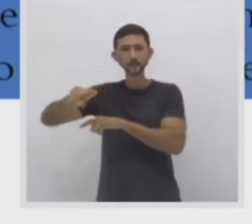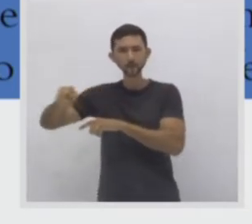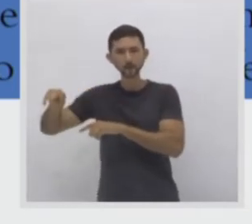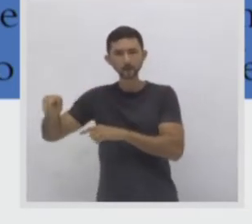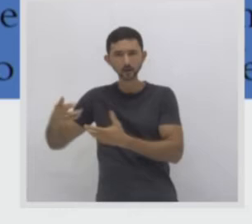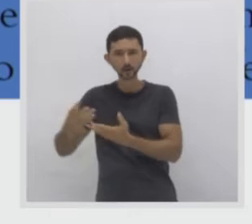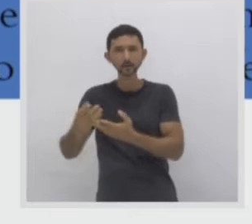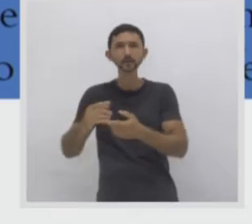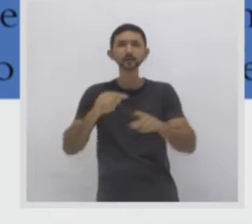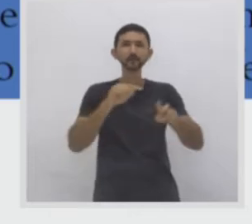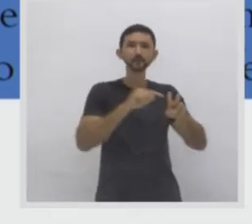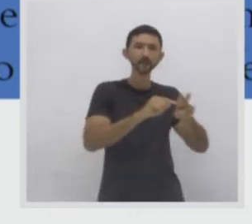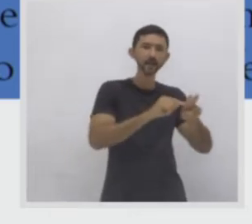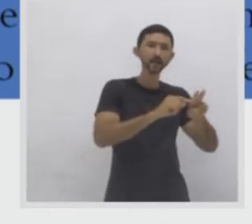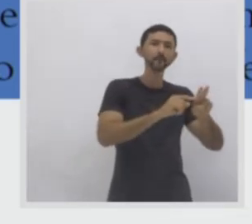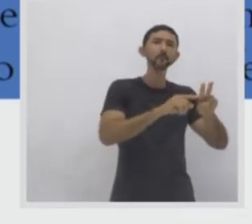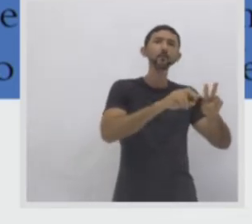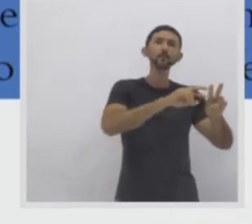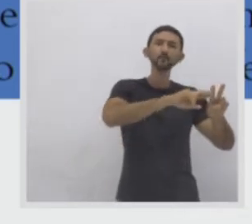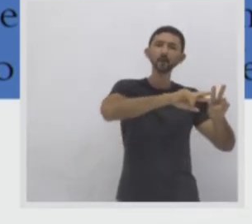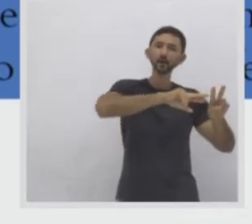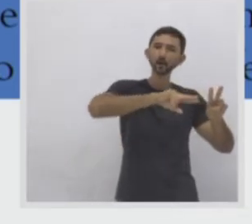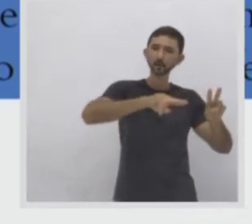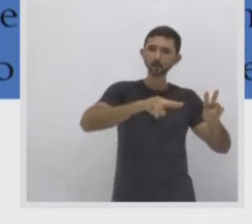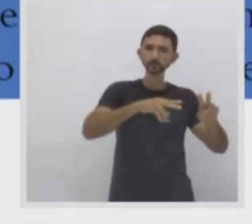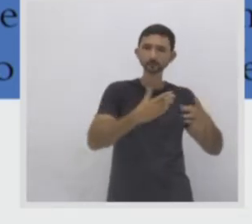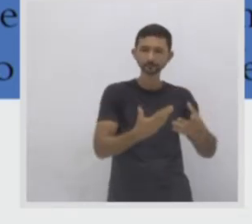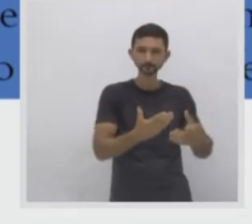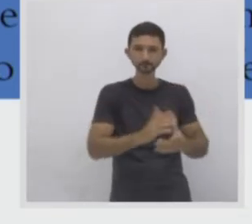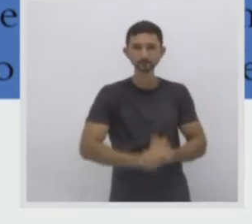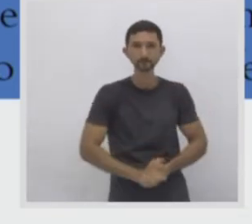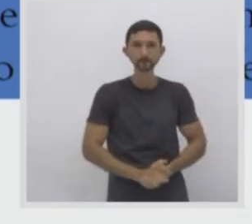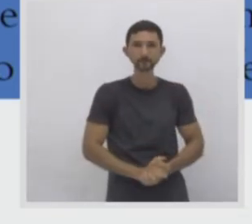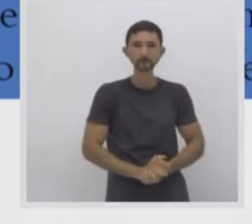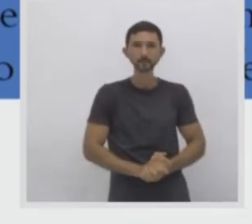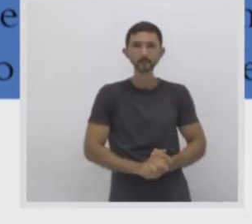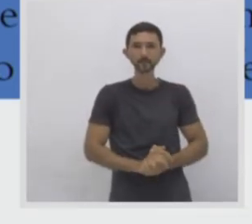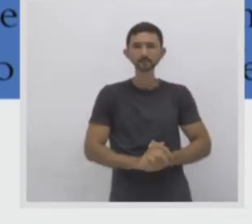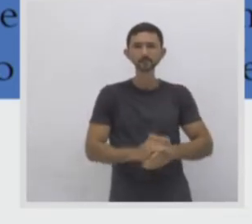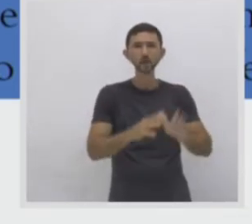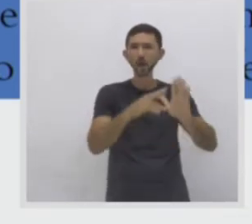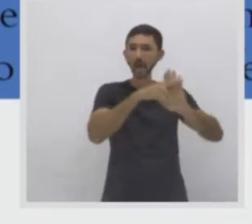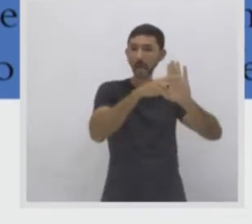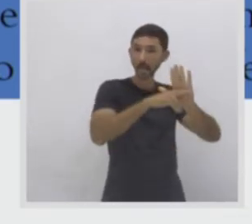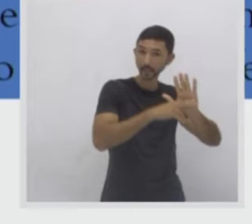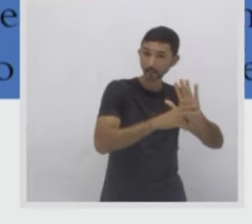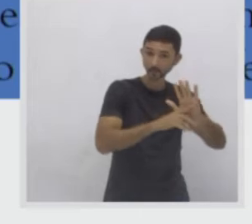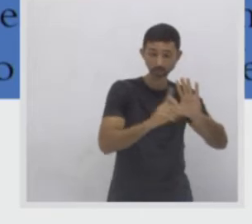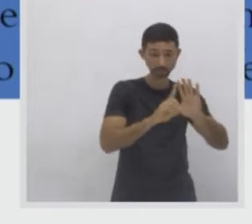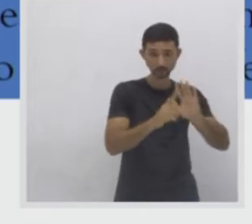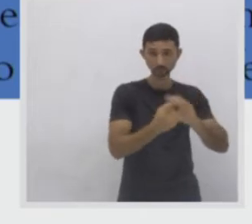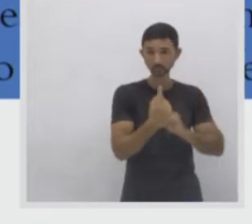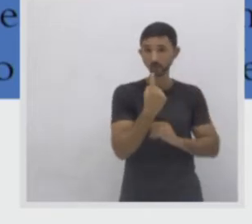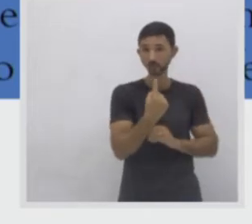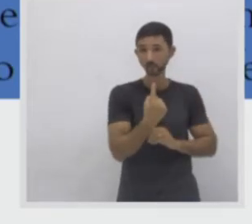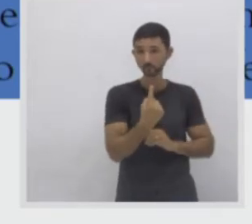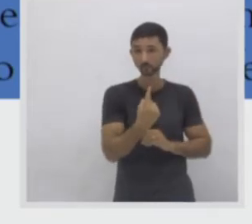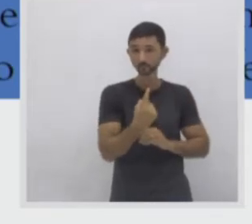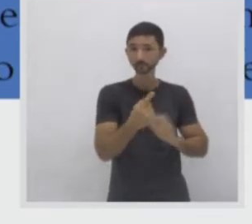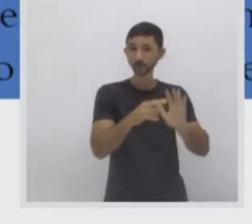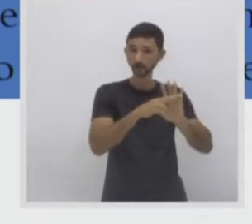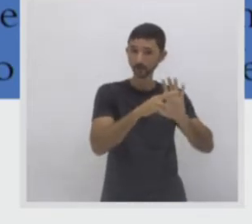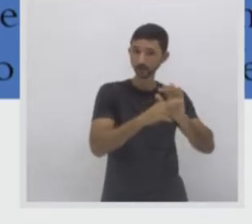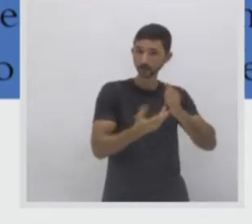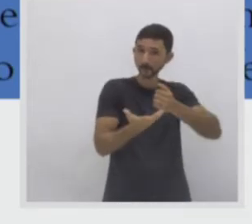meu verbo vai para o plural. Só existe essa regra? Não, nós estamos vendo somente a noção